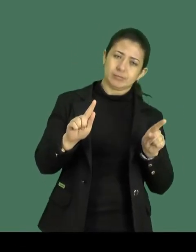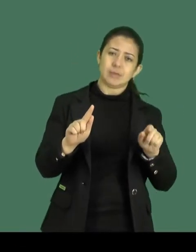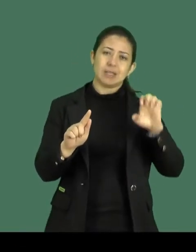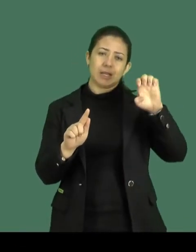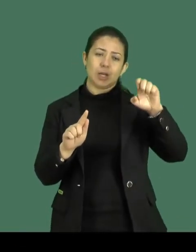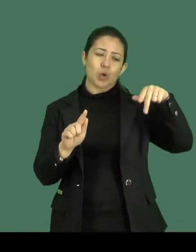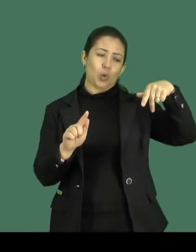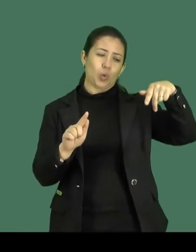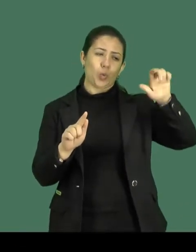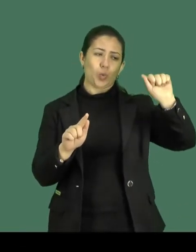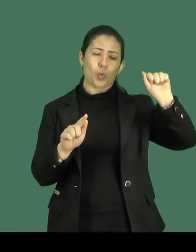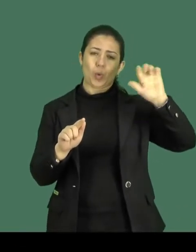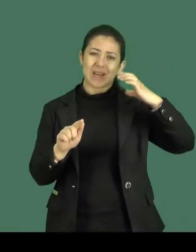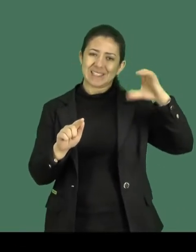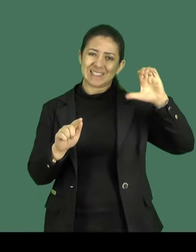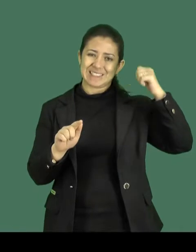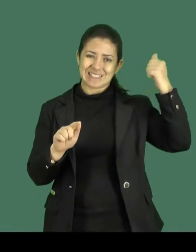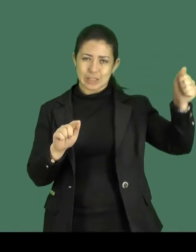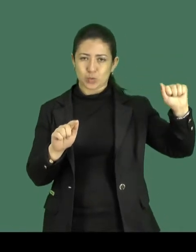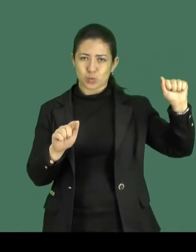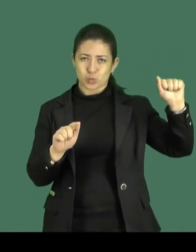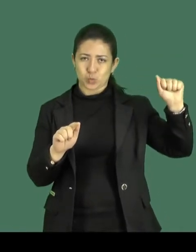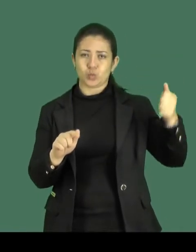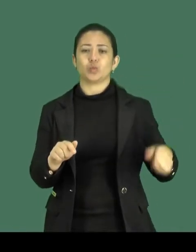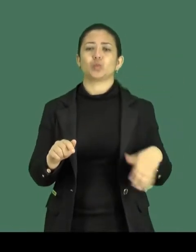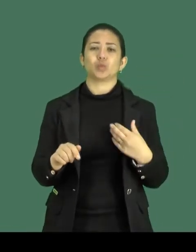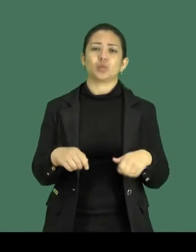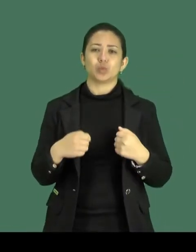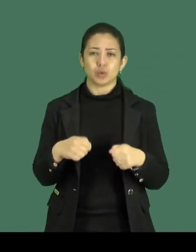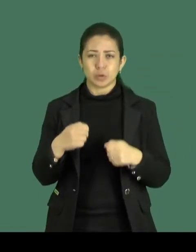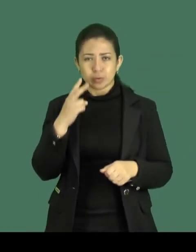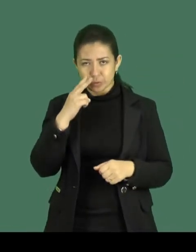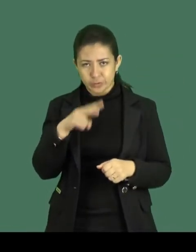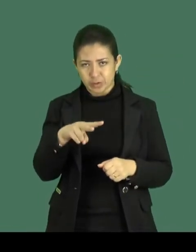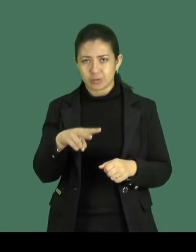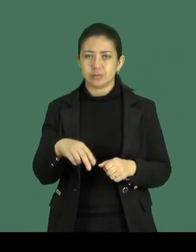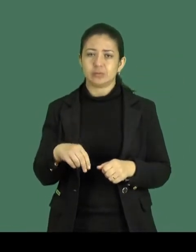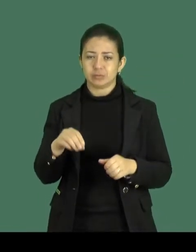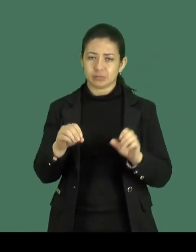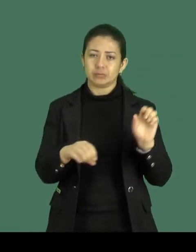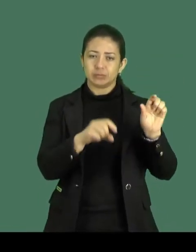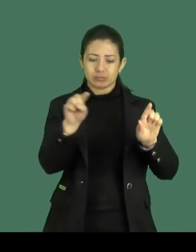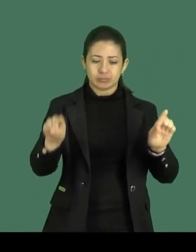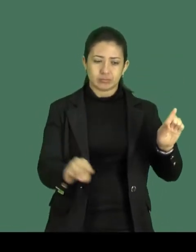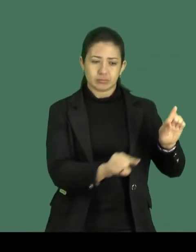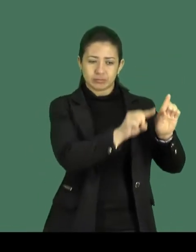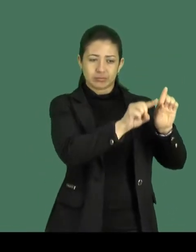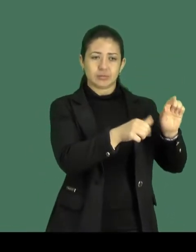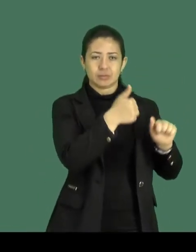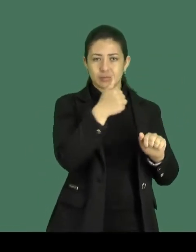em uma equação exponencial que nós vimos na aula anterior. 10 elevado a x